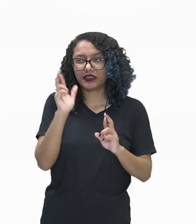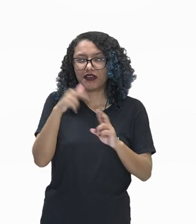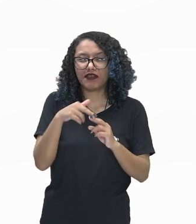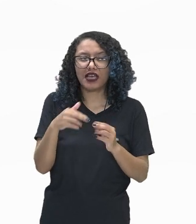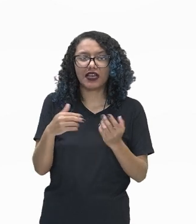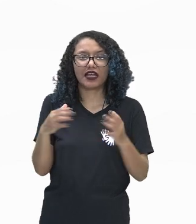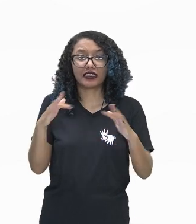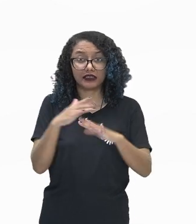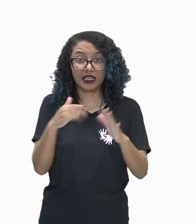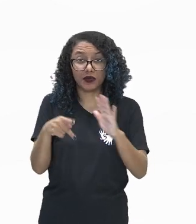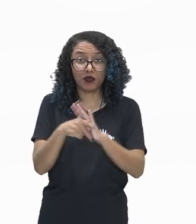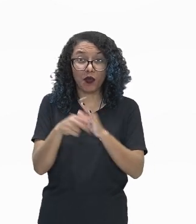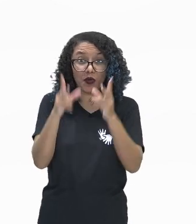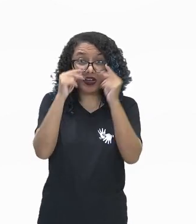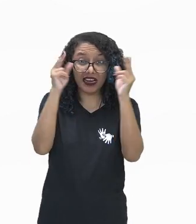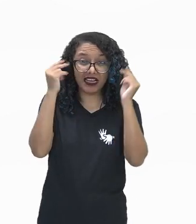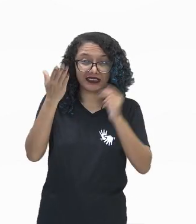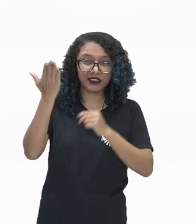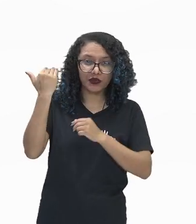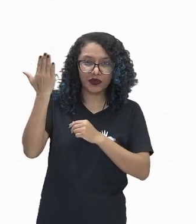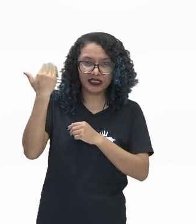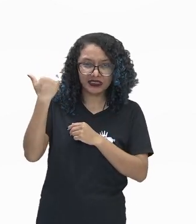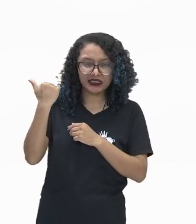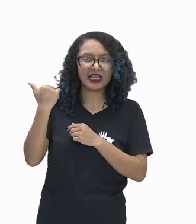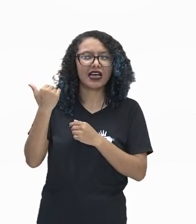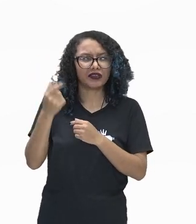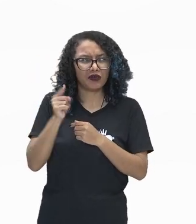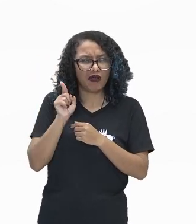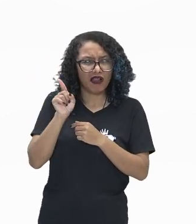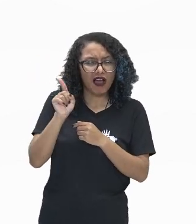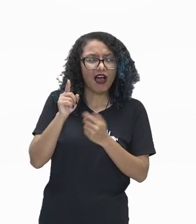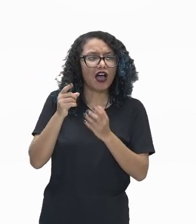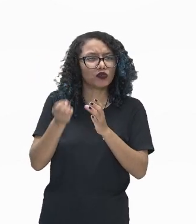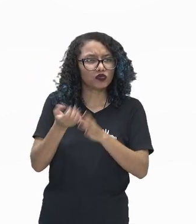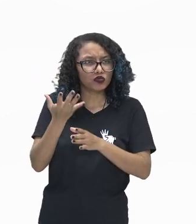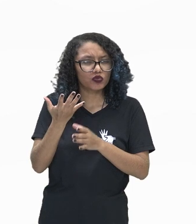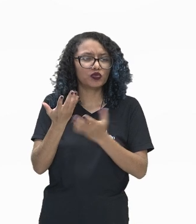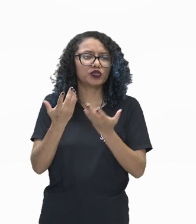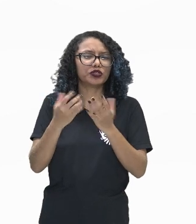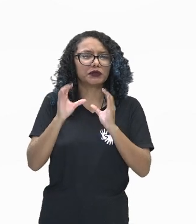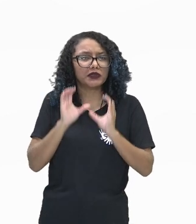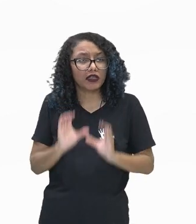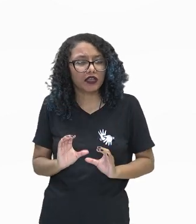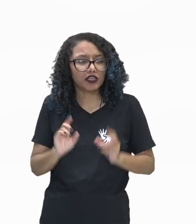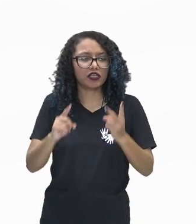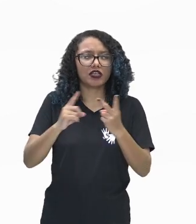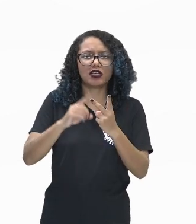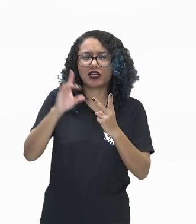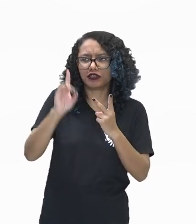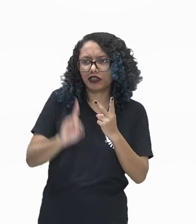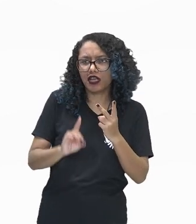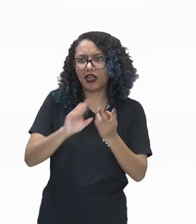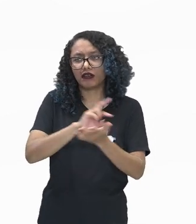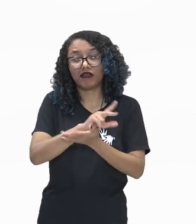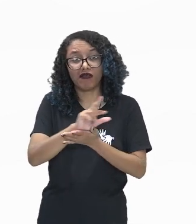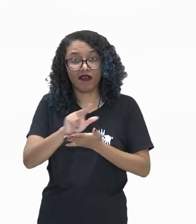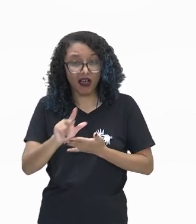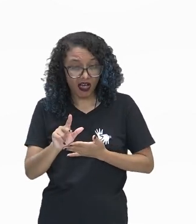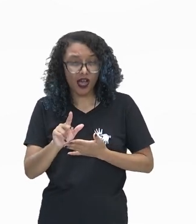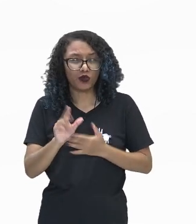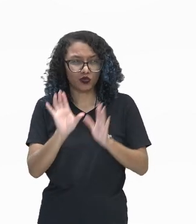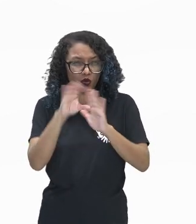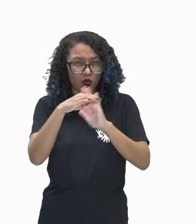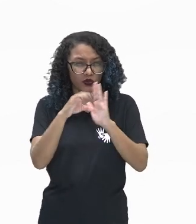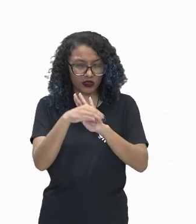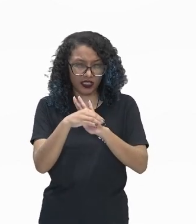começa, né, a falar da cidadania, dos direitos. Então, quando a gente fala de cidadania, nós estamos falando